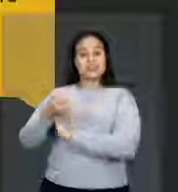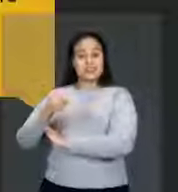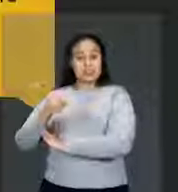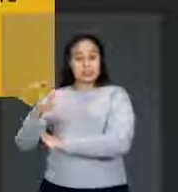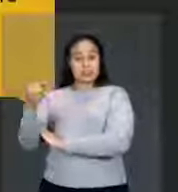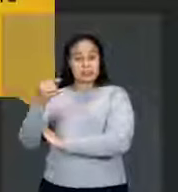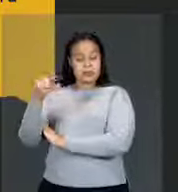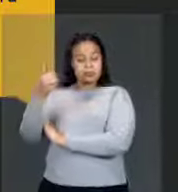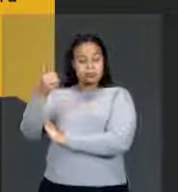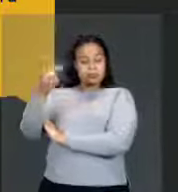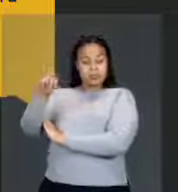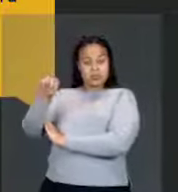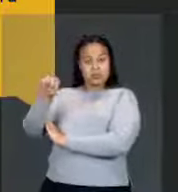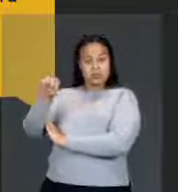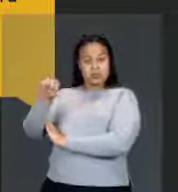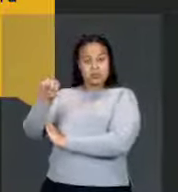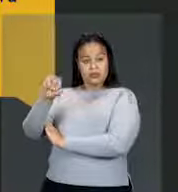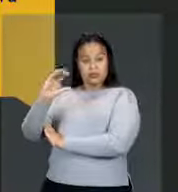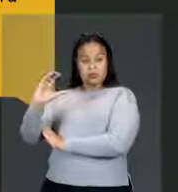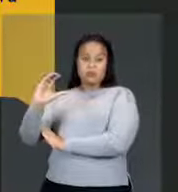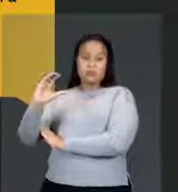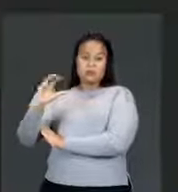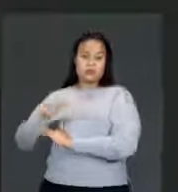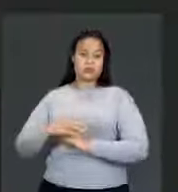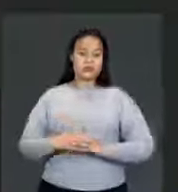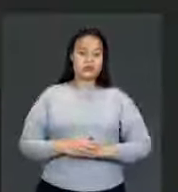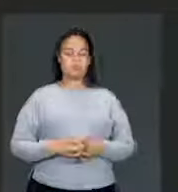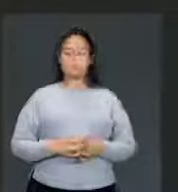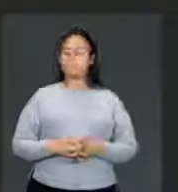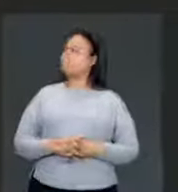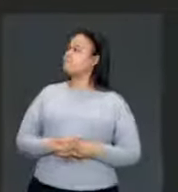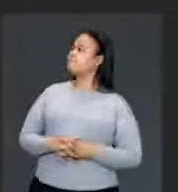menos 19 coulombs.